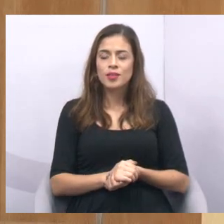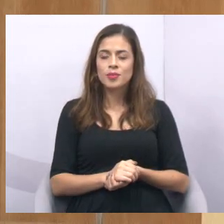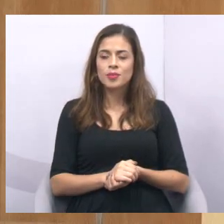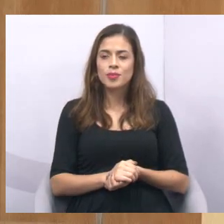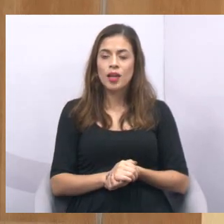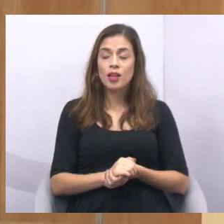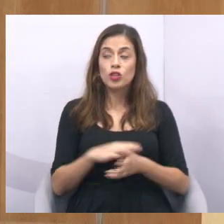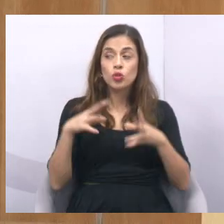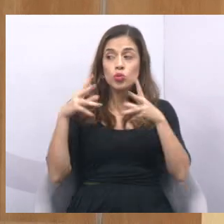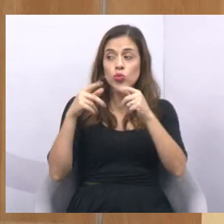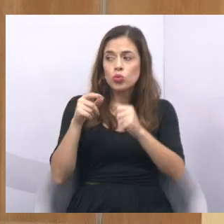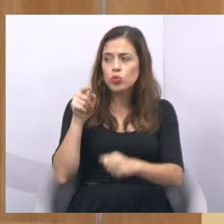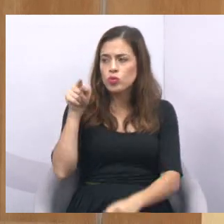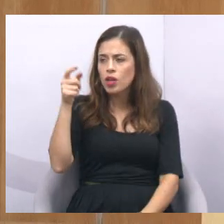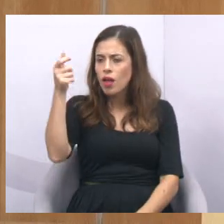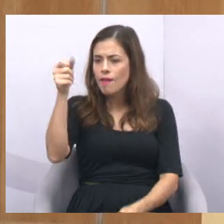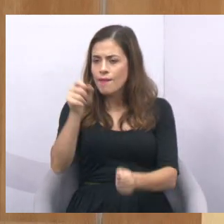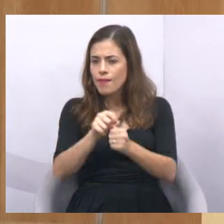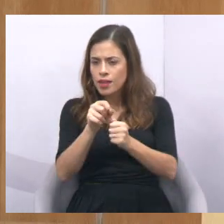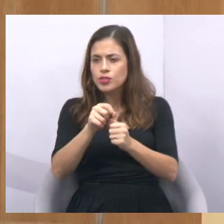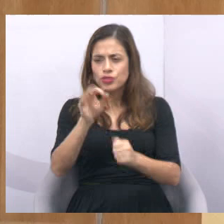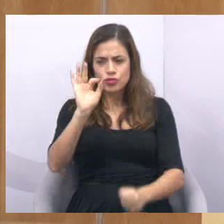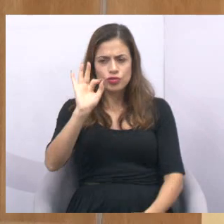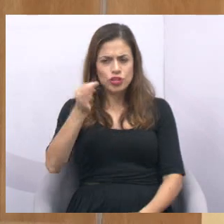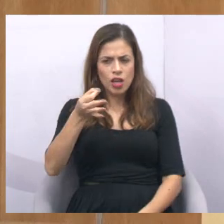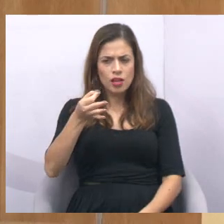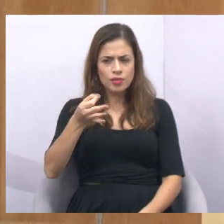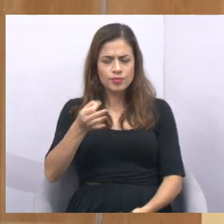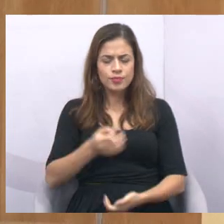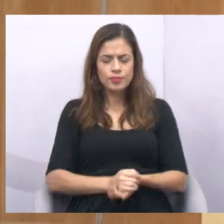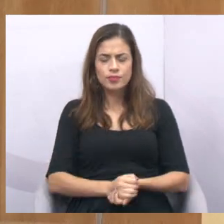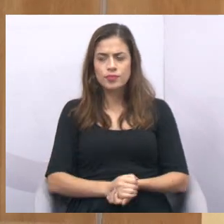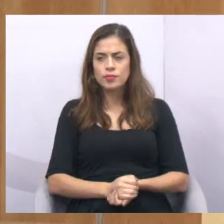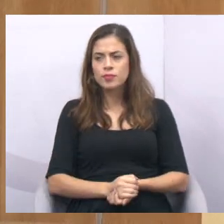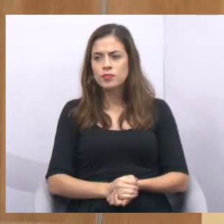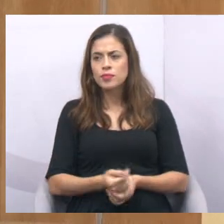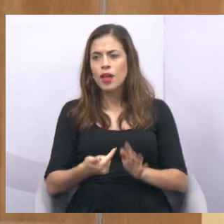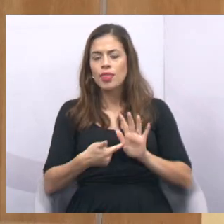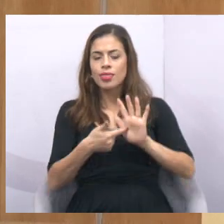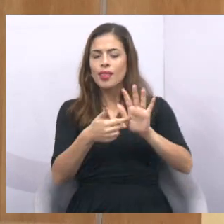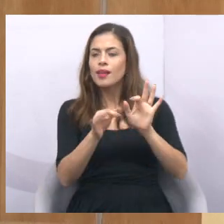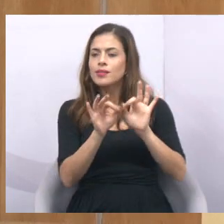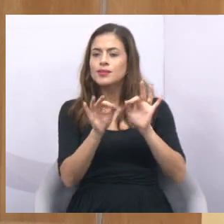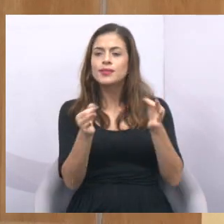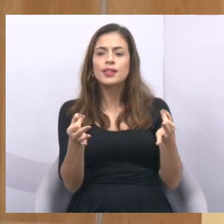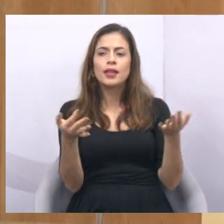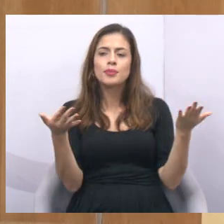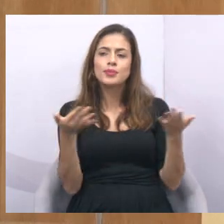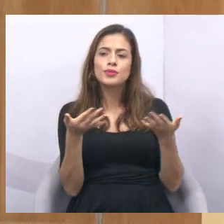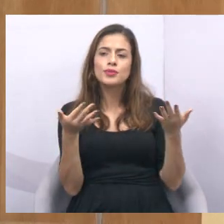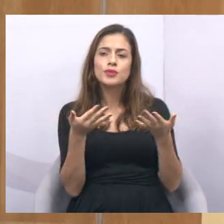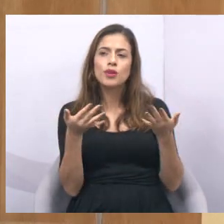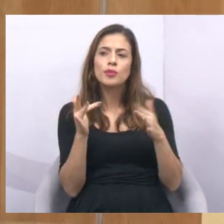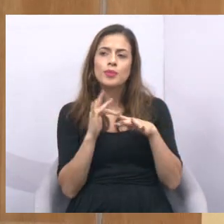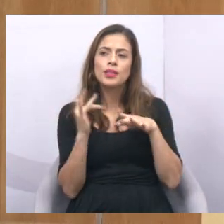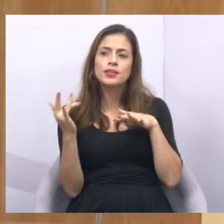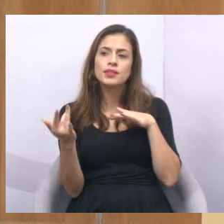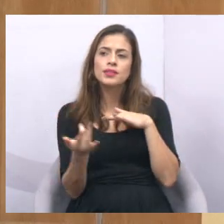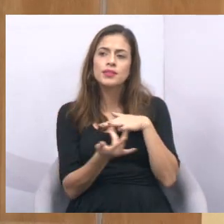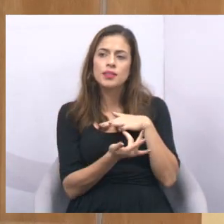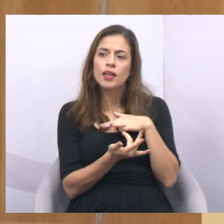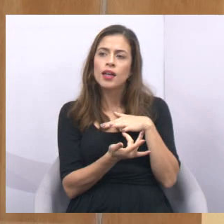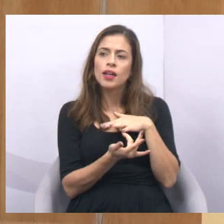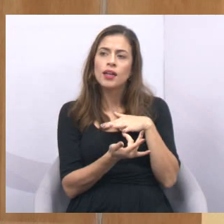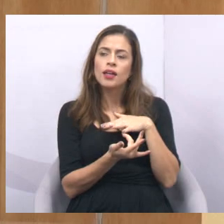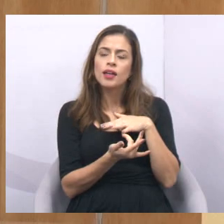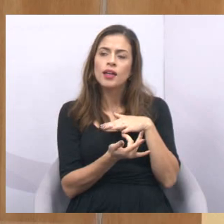você já fez e que está colocado hoje até de uma forma mais simples pelas redes sociais. Foi citado